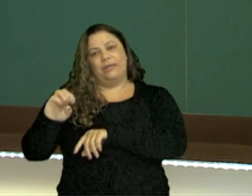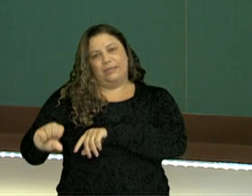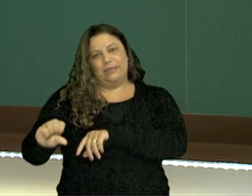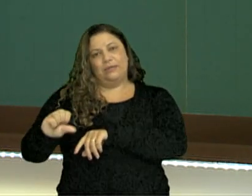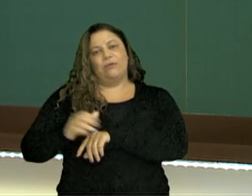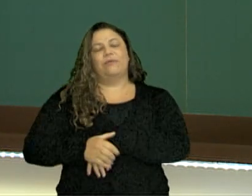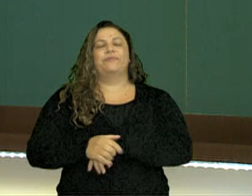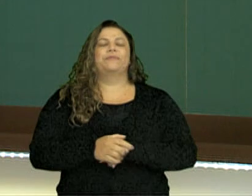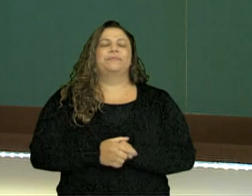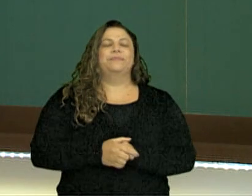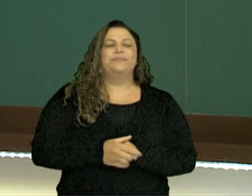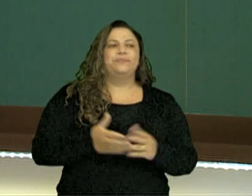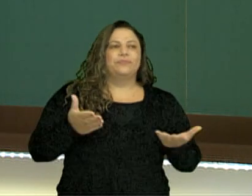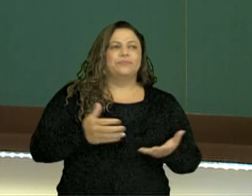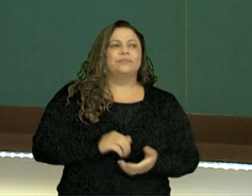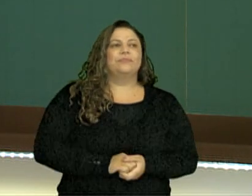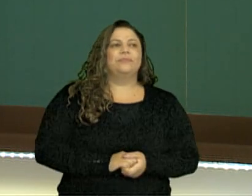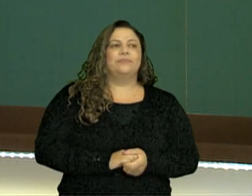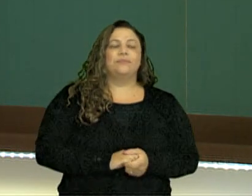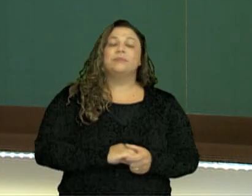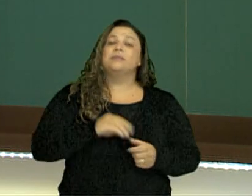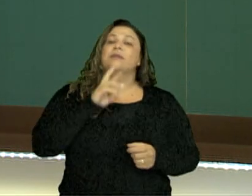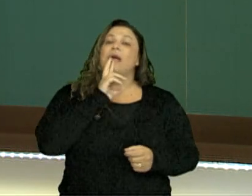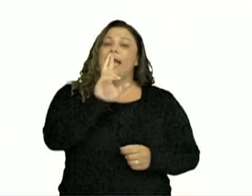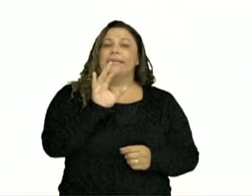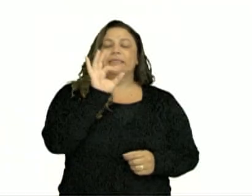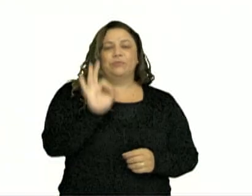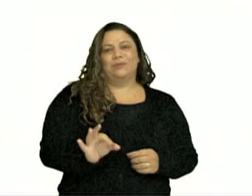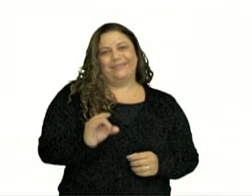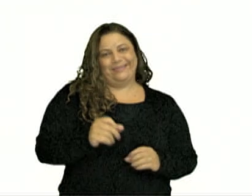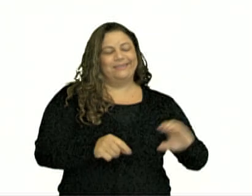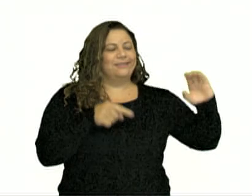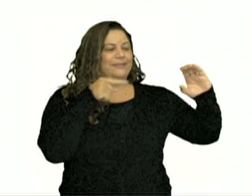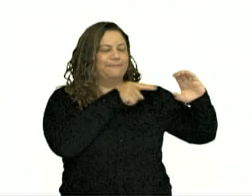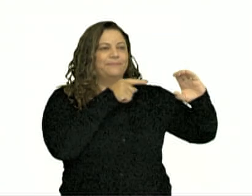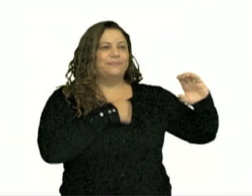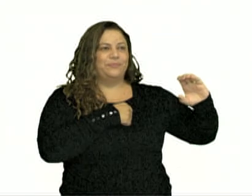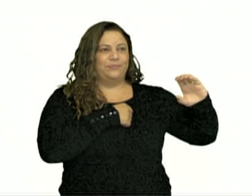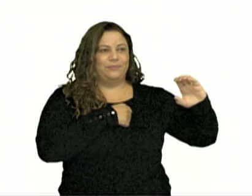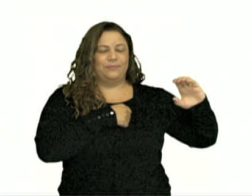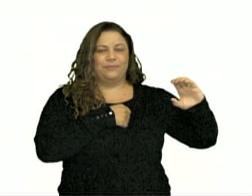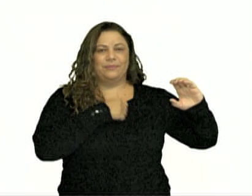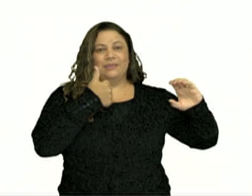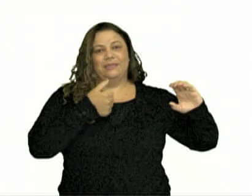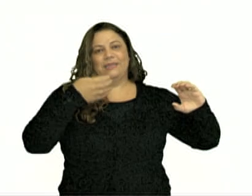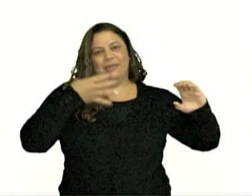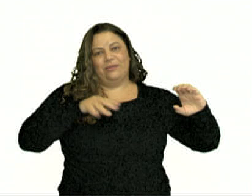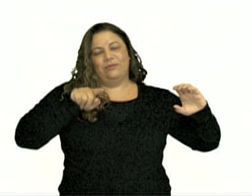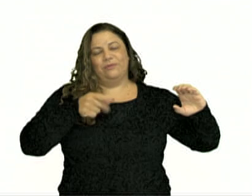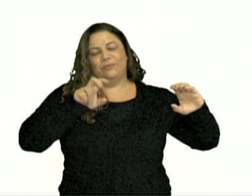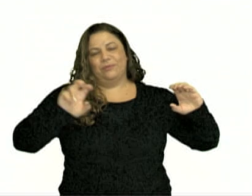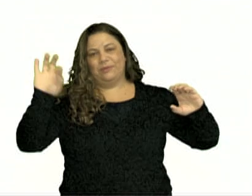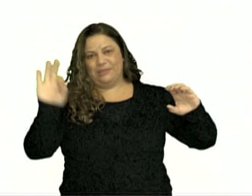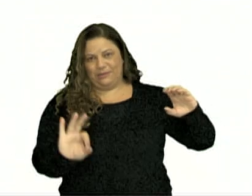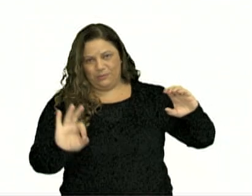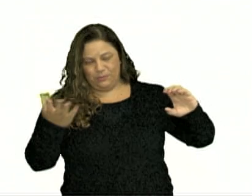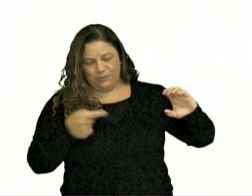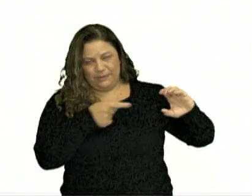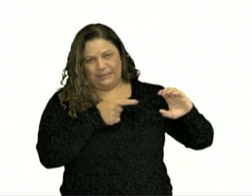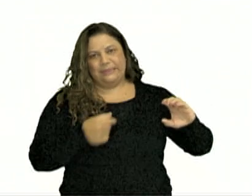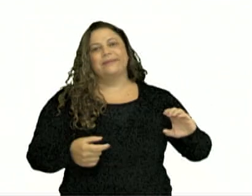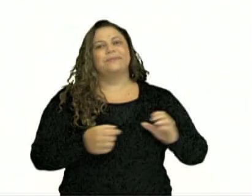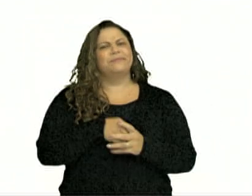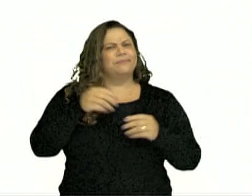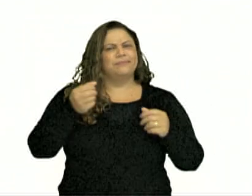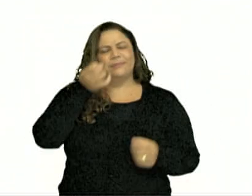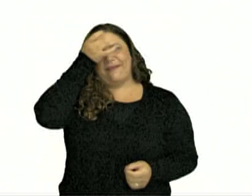14,49, ou melhor, bimestral, né? Então, portanto, o valor que se aproxima, a resposta é a letra C.